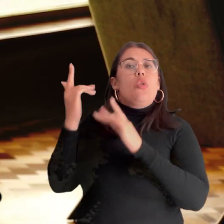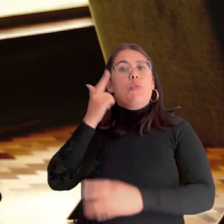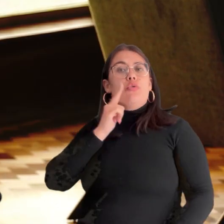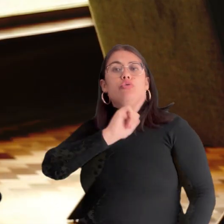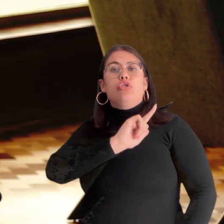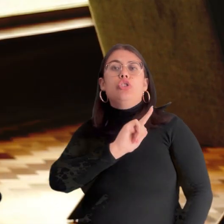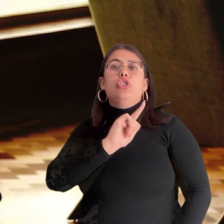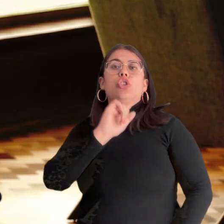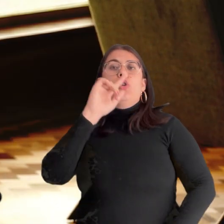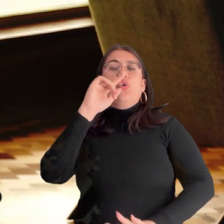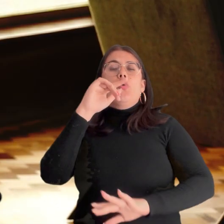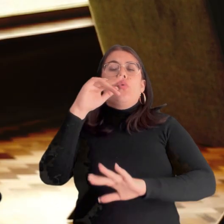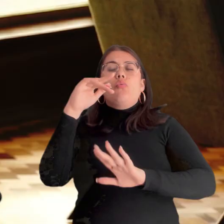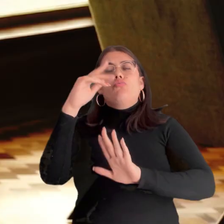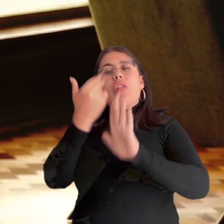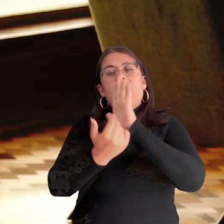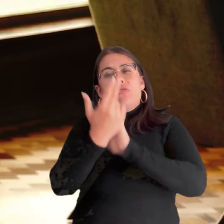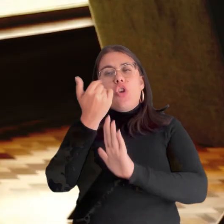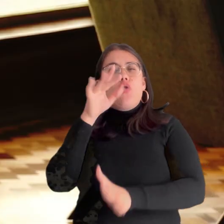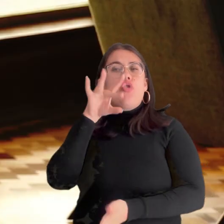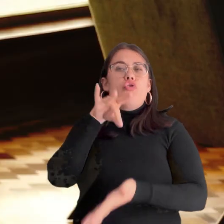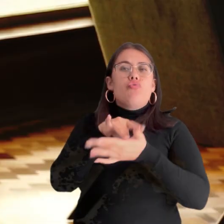um resgate ou um restauro